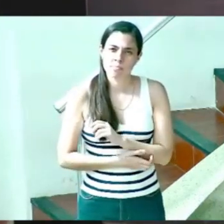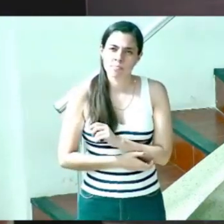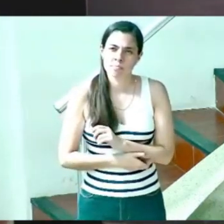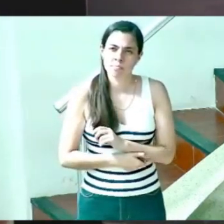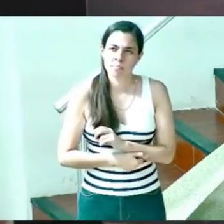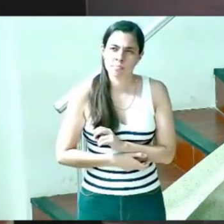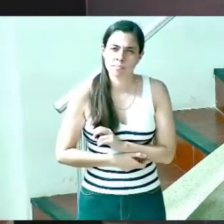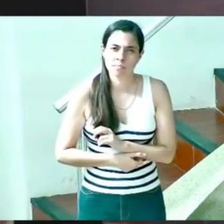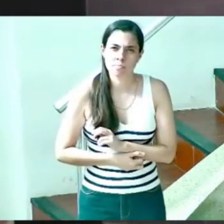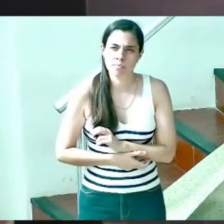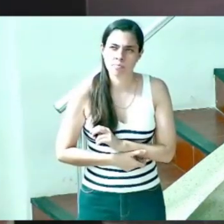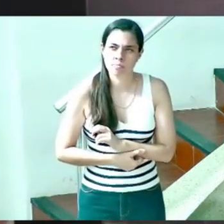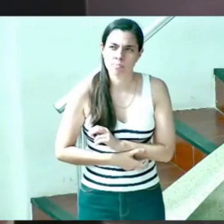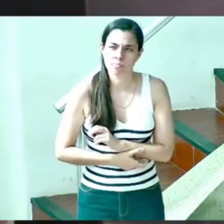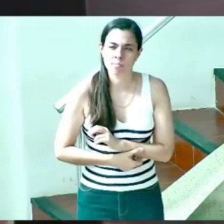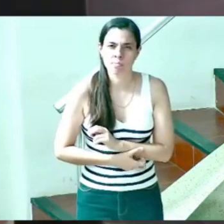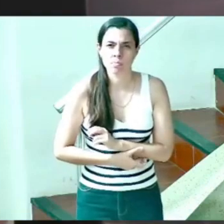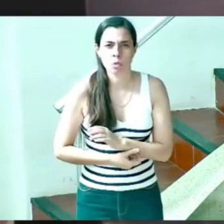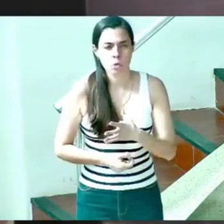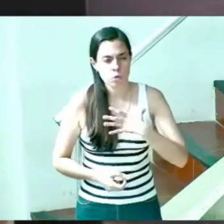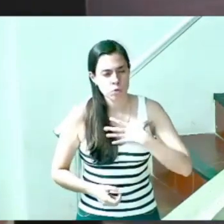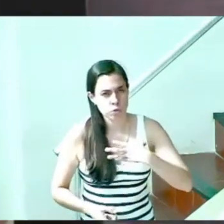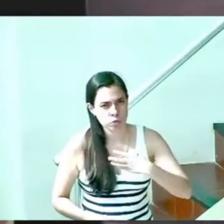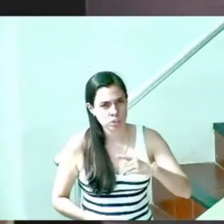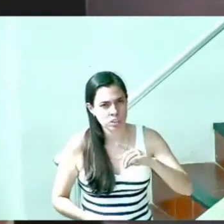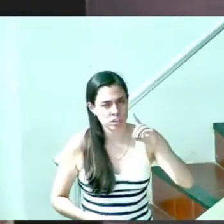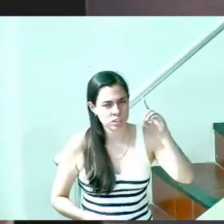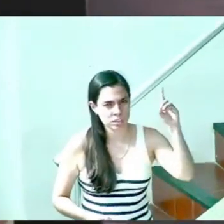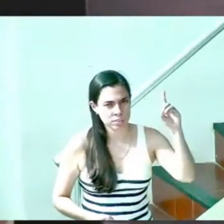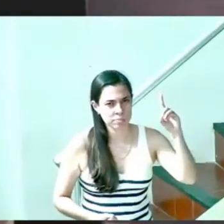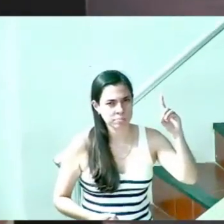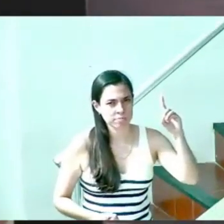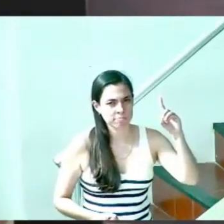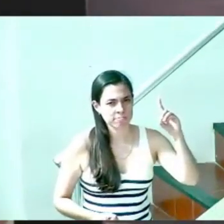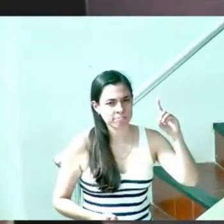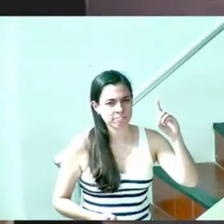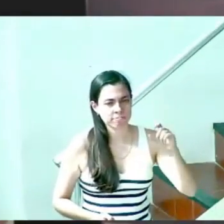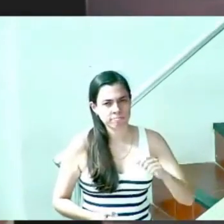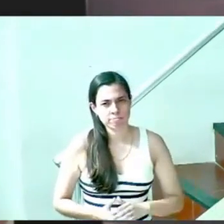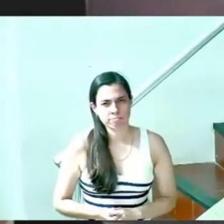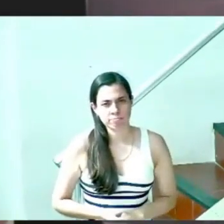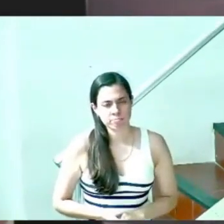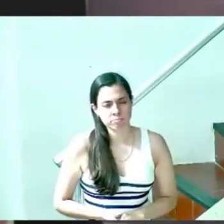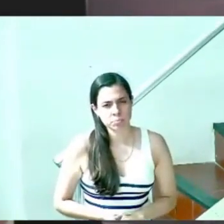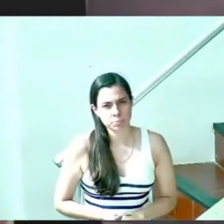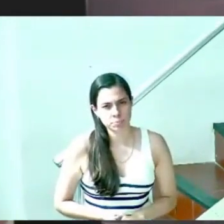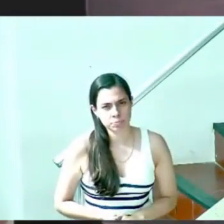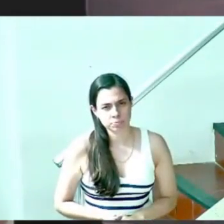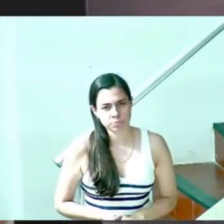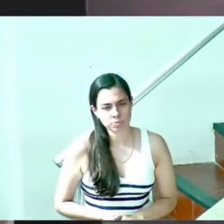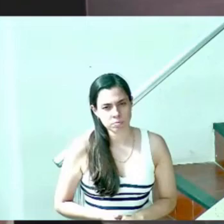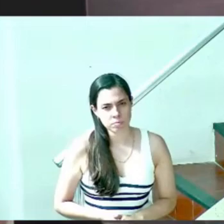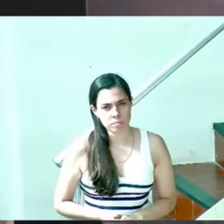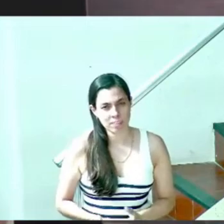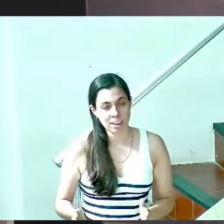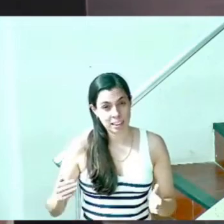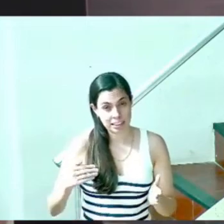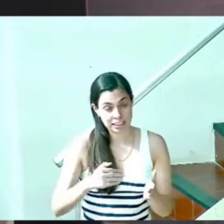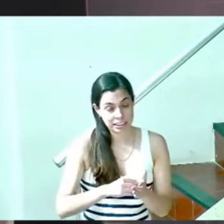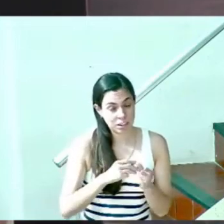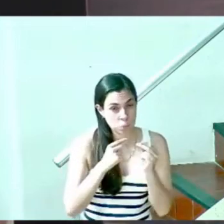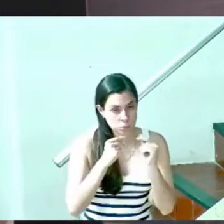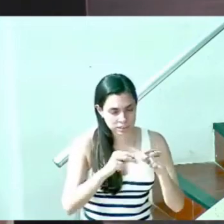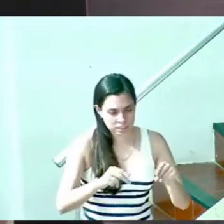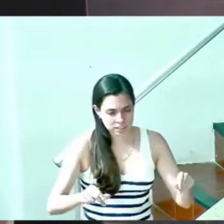Mas o filho de Deus, o genuíno filho de Deus, o eterno gerado, é conduzido ao deserto e ali há